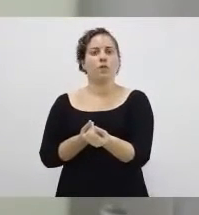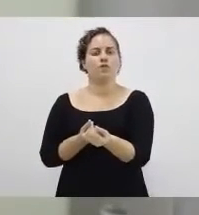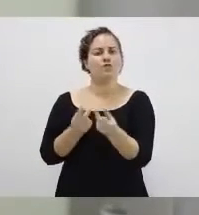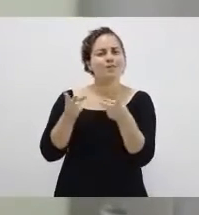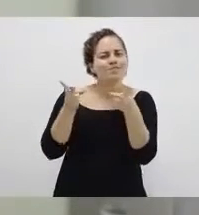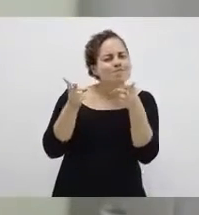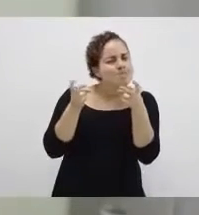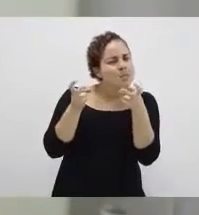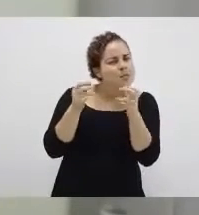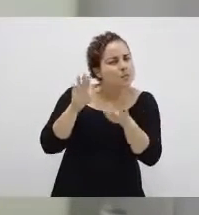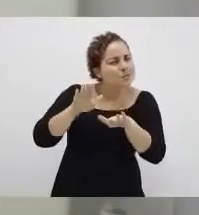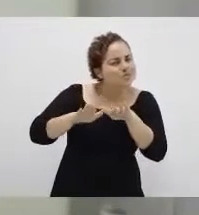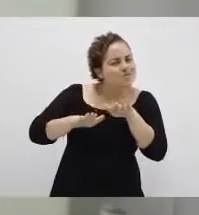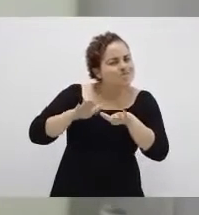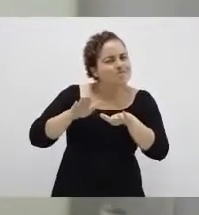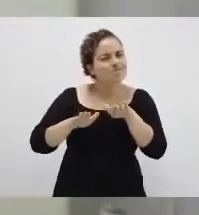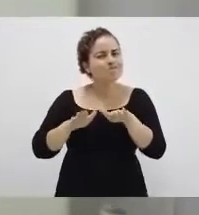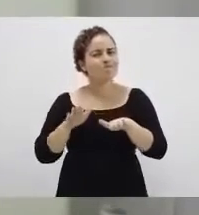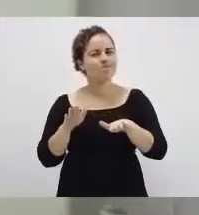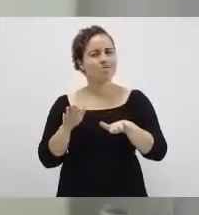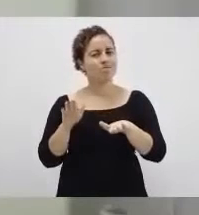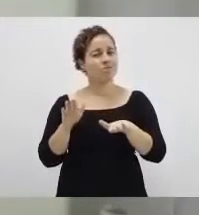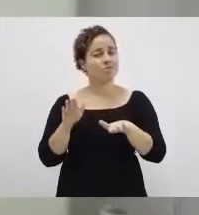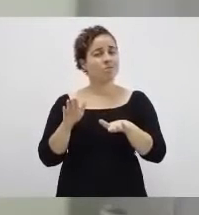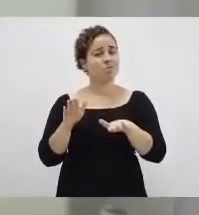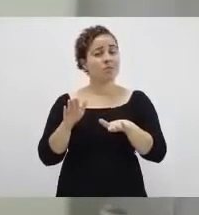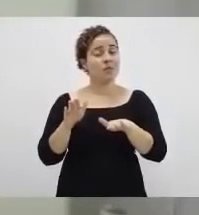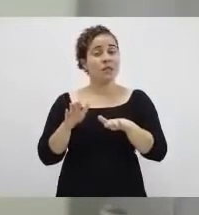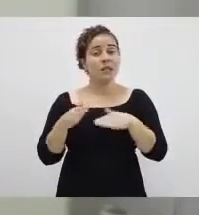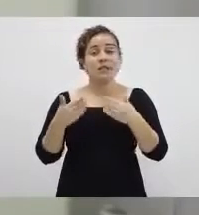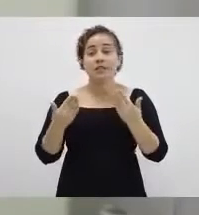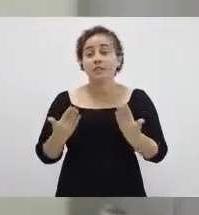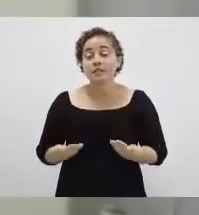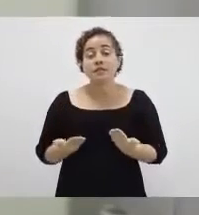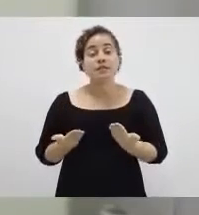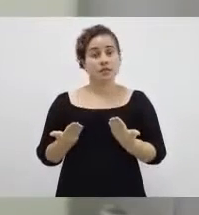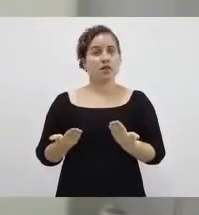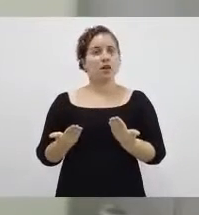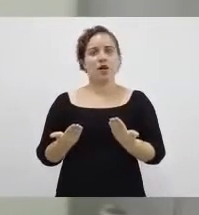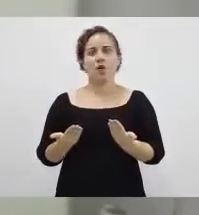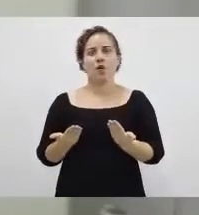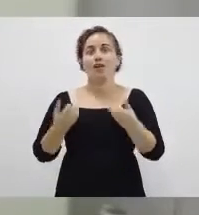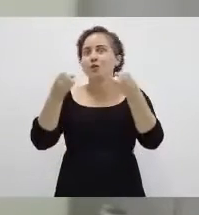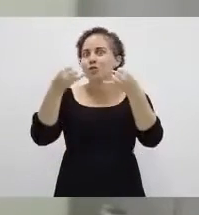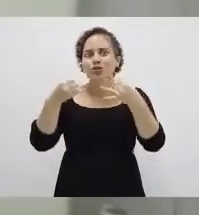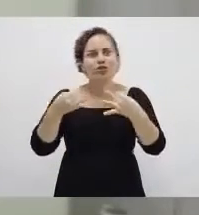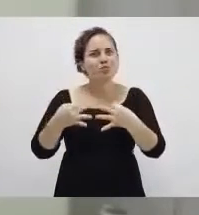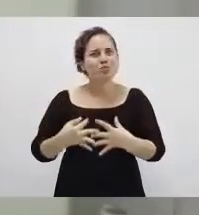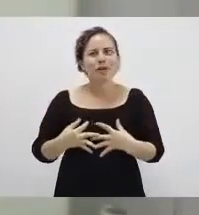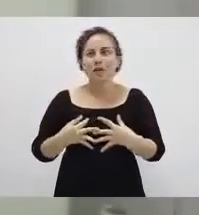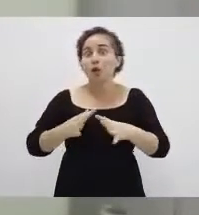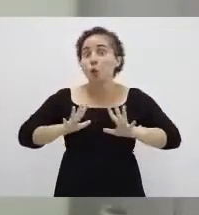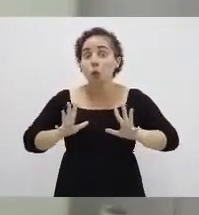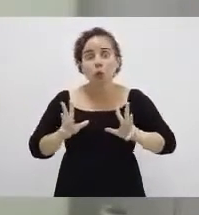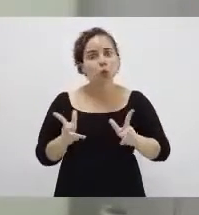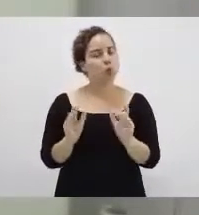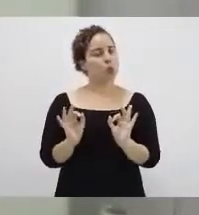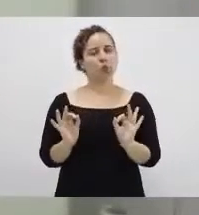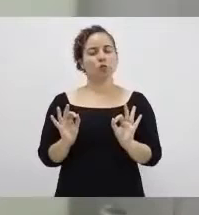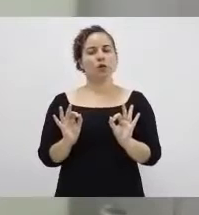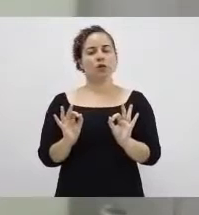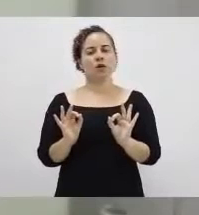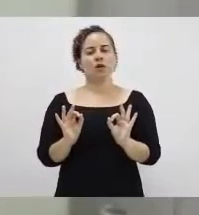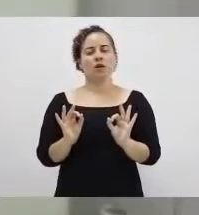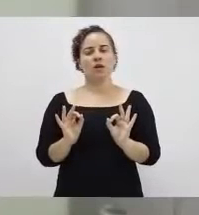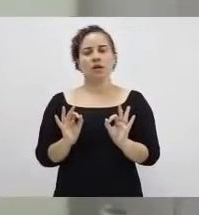uma relação muito sensível. E, aliás, não mostra toda a informação que nós desejamos. Por exemplo,